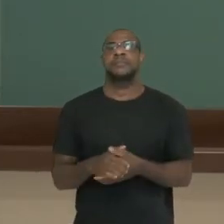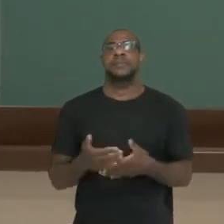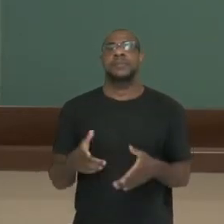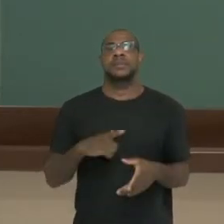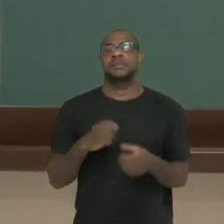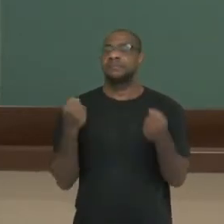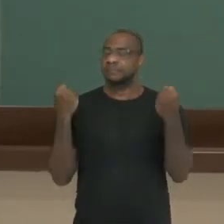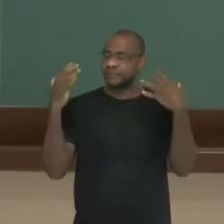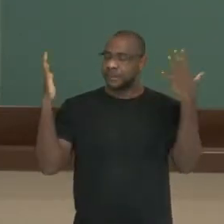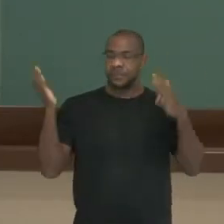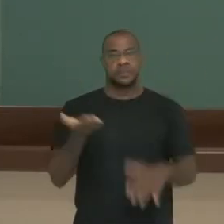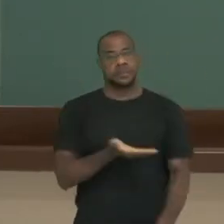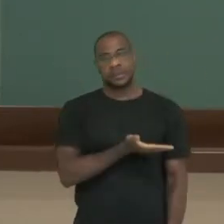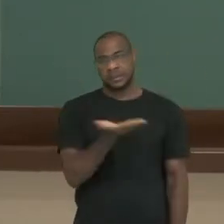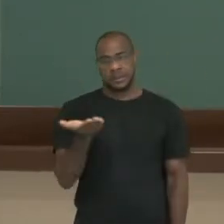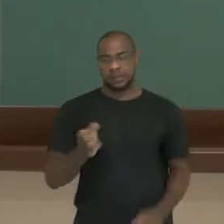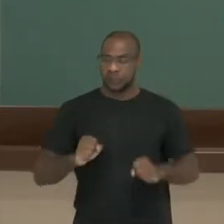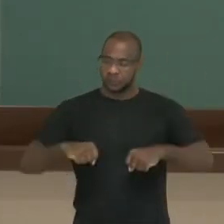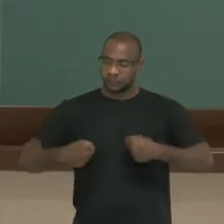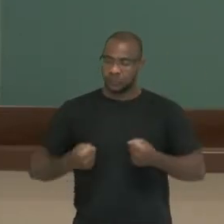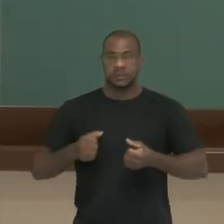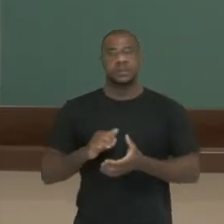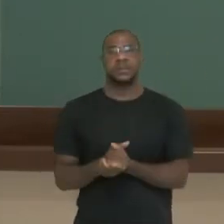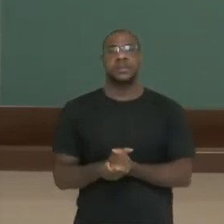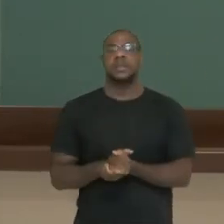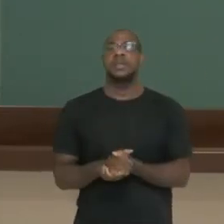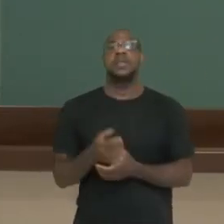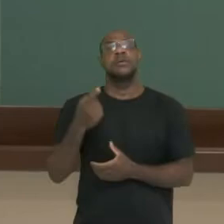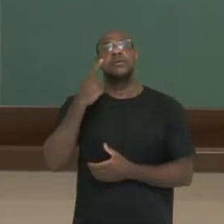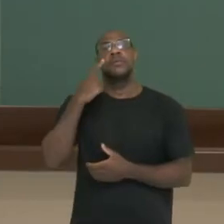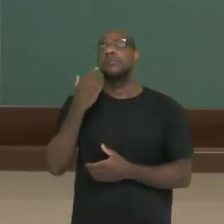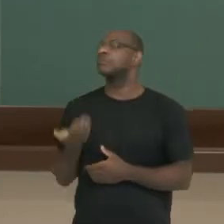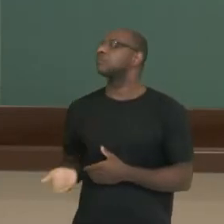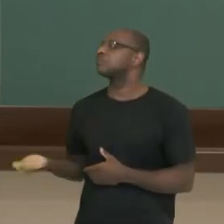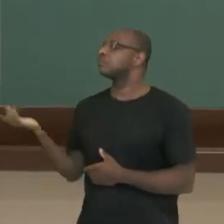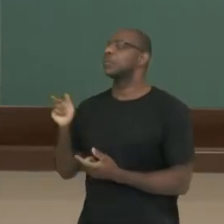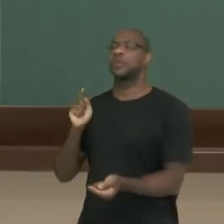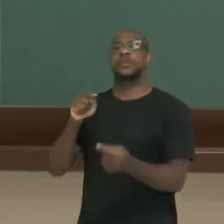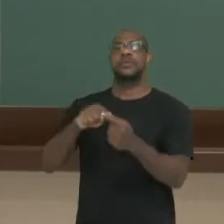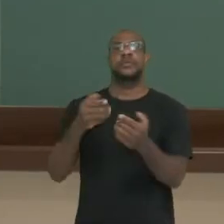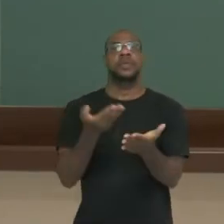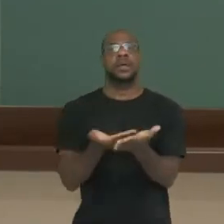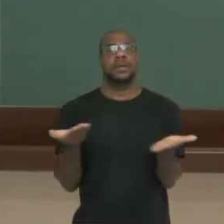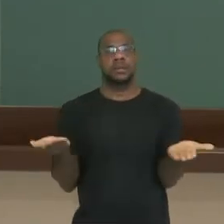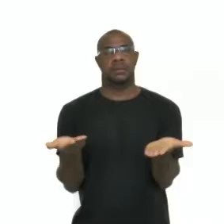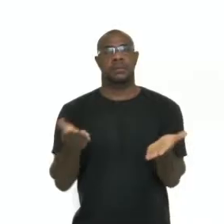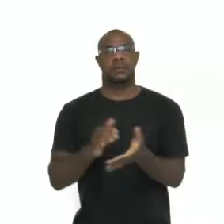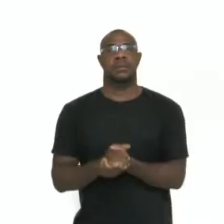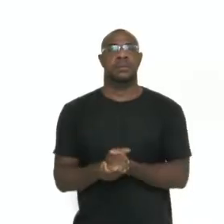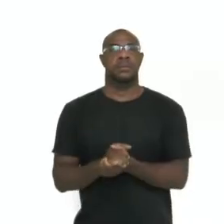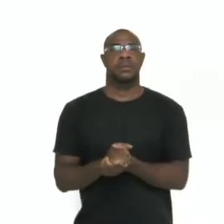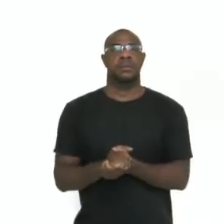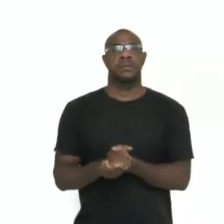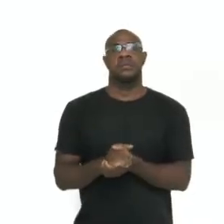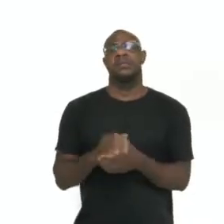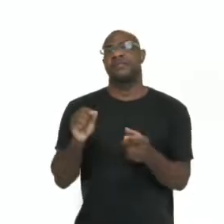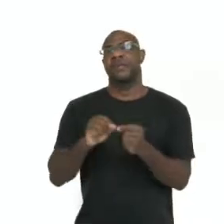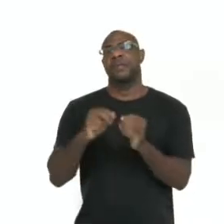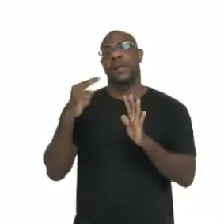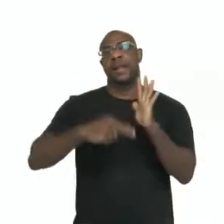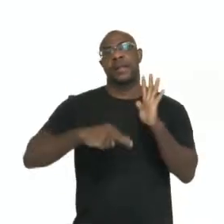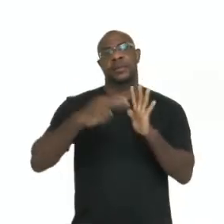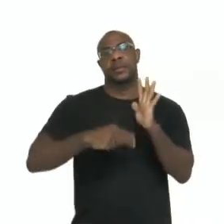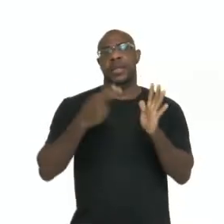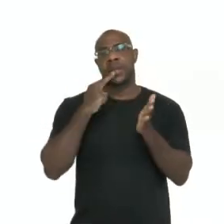admiração pela atitude de vocês, certo? E vamos ver aqui quais são os nossos objetivos dessa aula. Então, nós faremos a leitura de